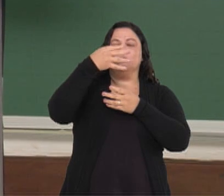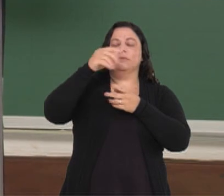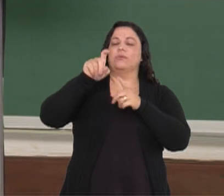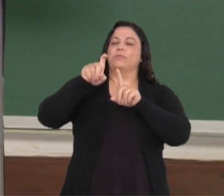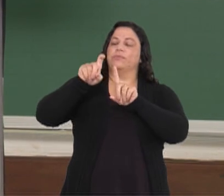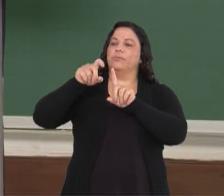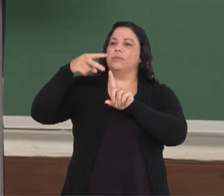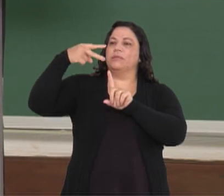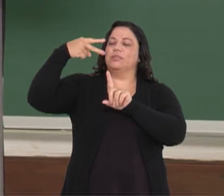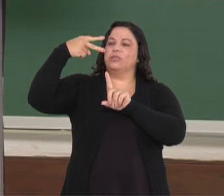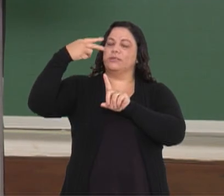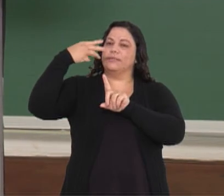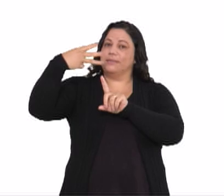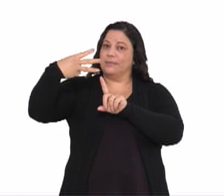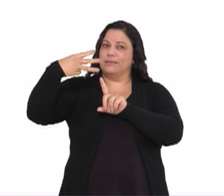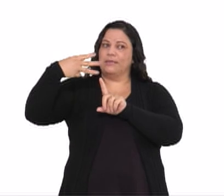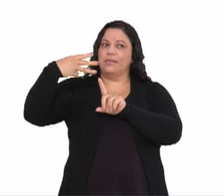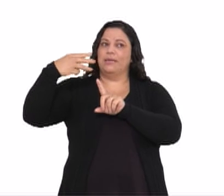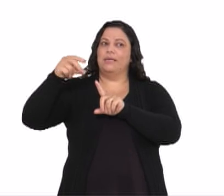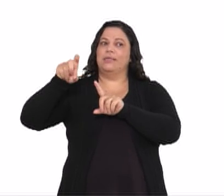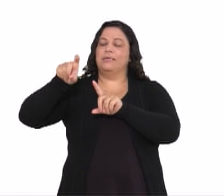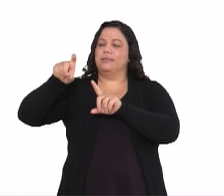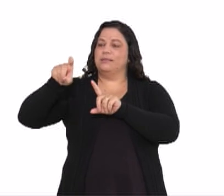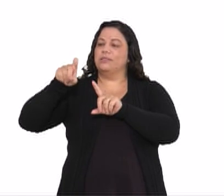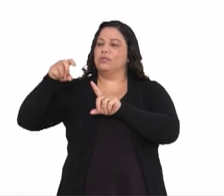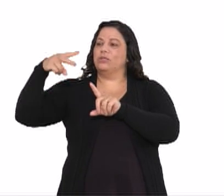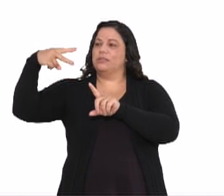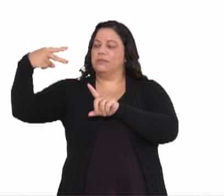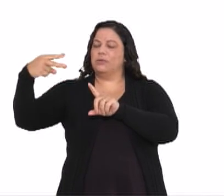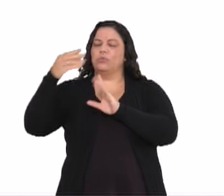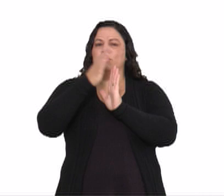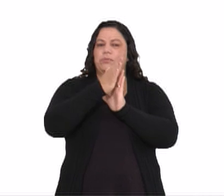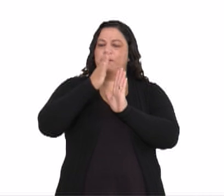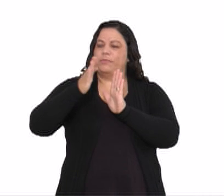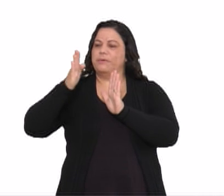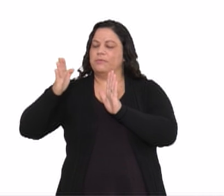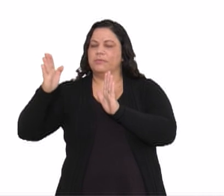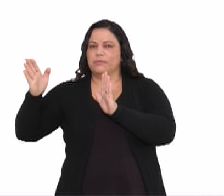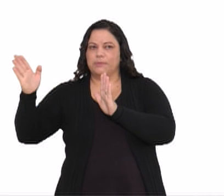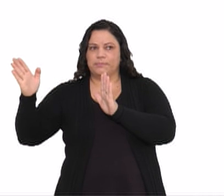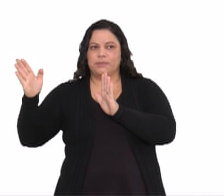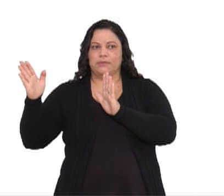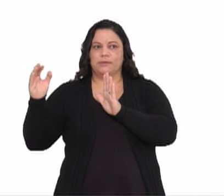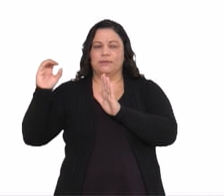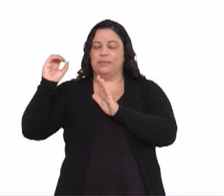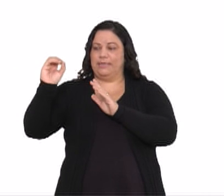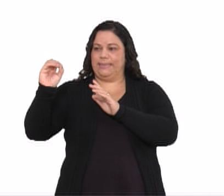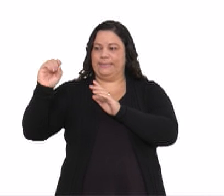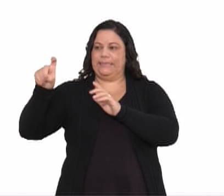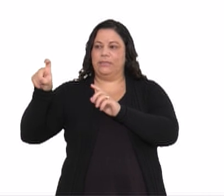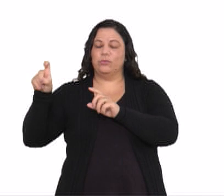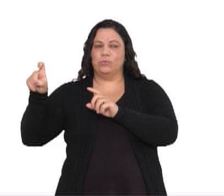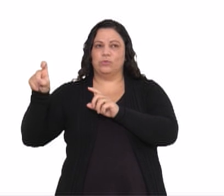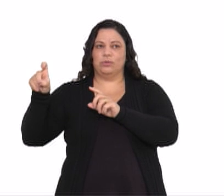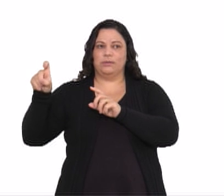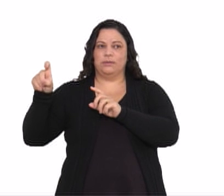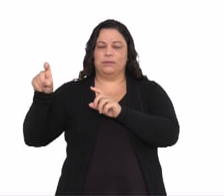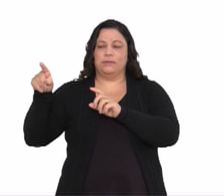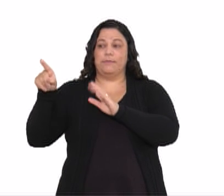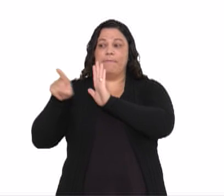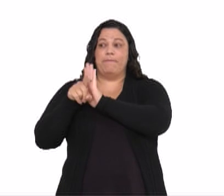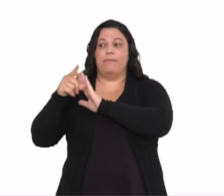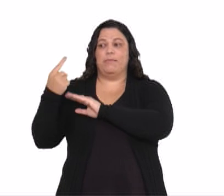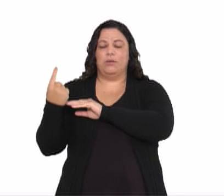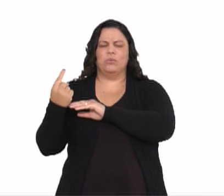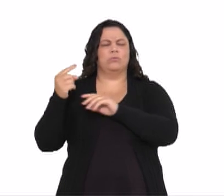seja, coloco aqui quais são os coeficientes de cada grau. Não? Coeficiente do grau 3, coeficiente do grau 2, coeficiente do grau 1.